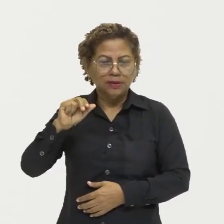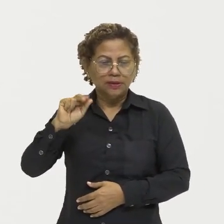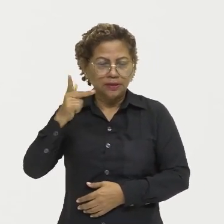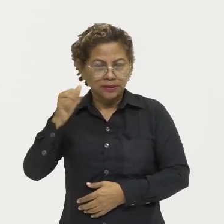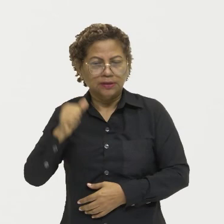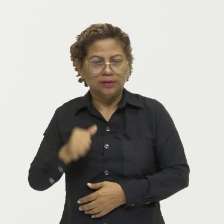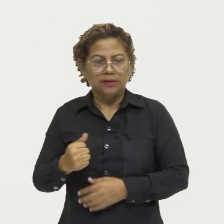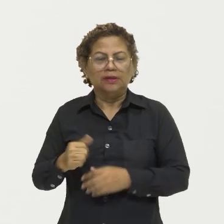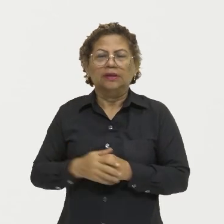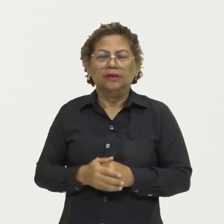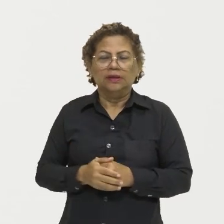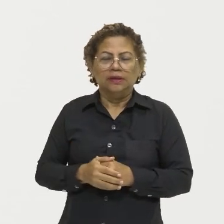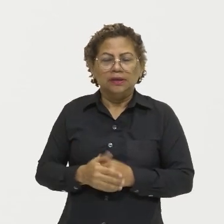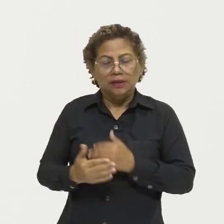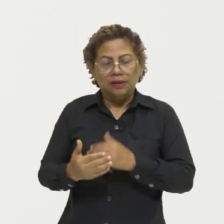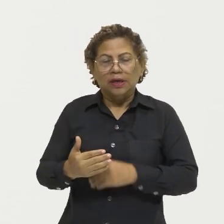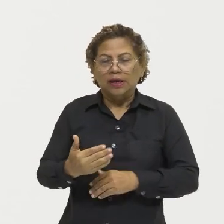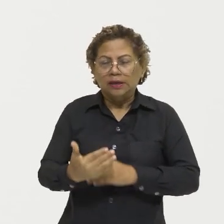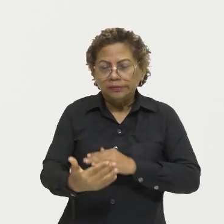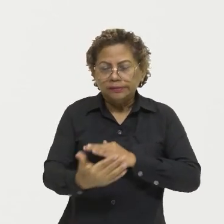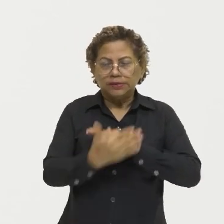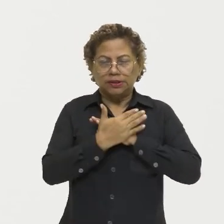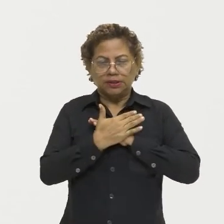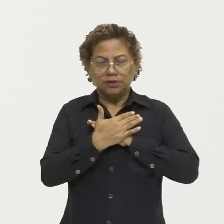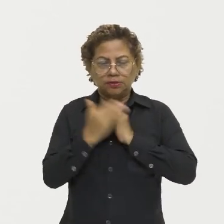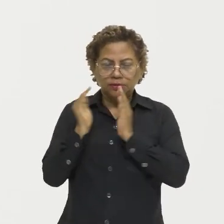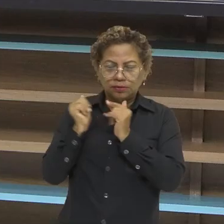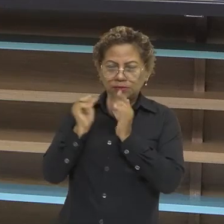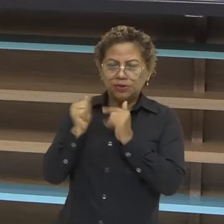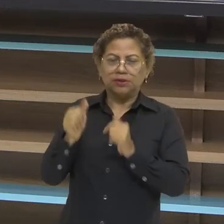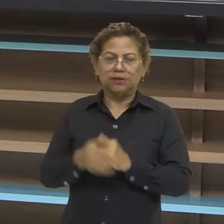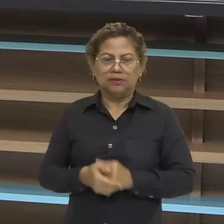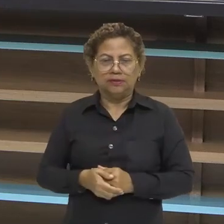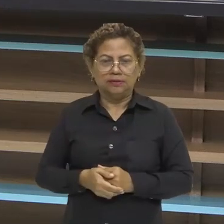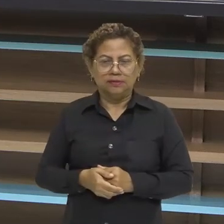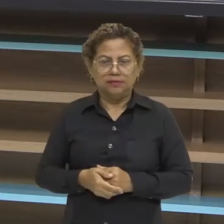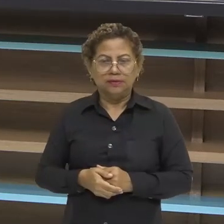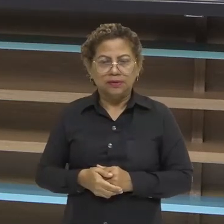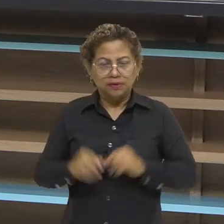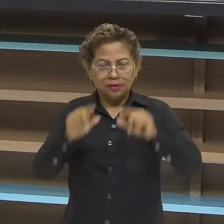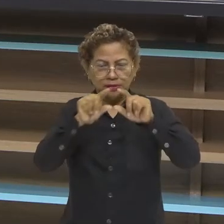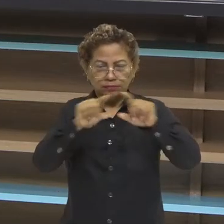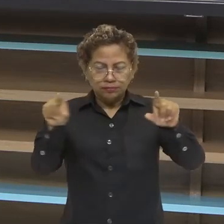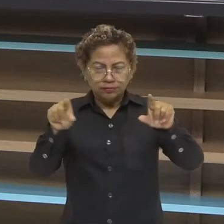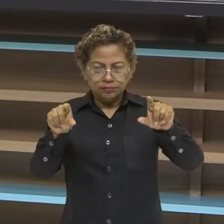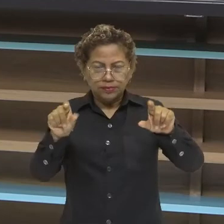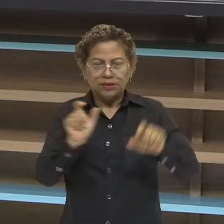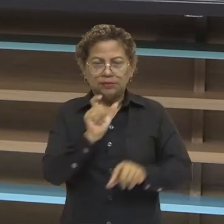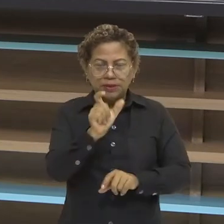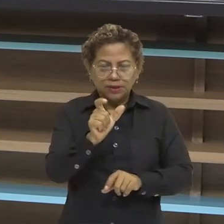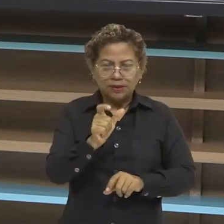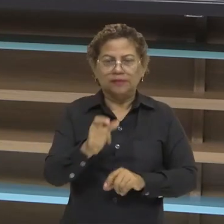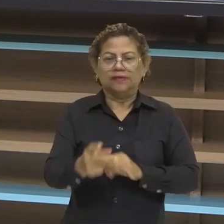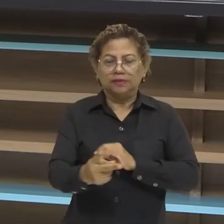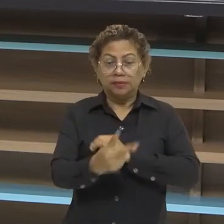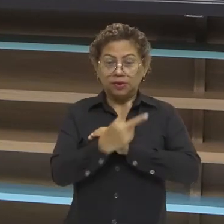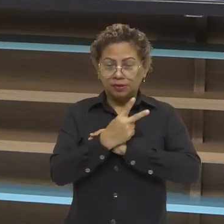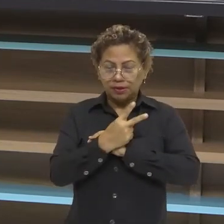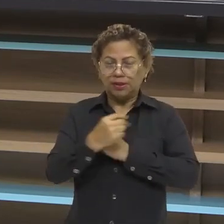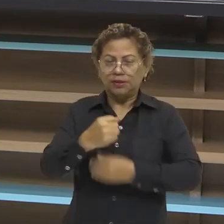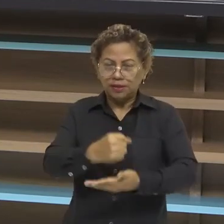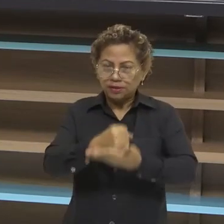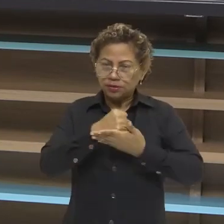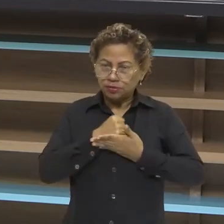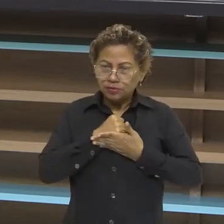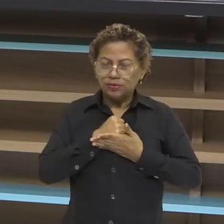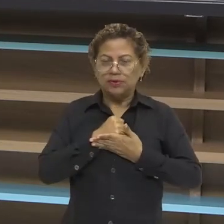meu pedido. Então, vocês observaram, né, como ele usou o imperativo aí, proteja-me, ajuda-me. Né? Então,